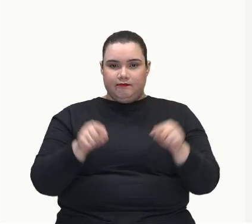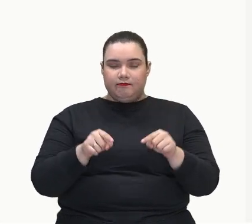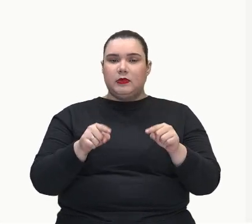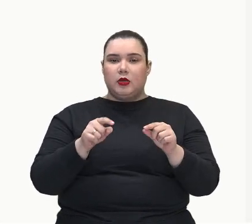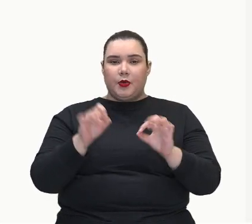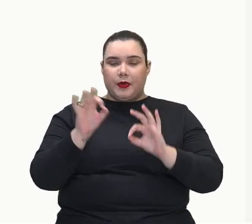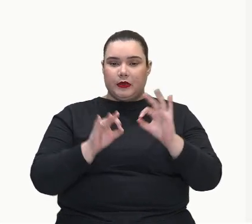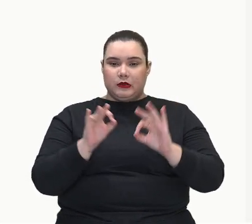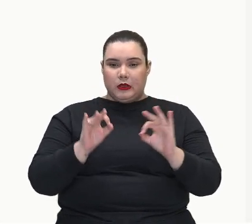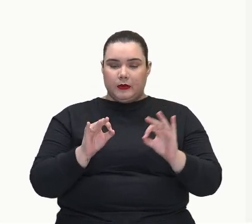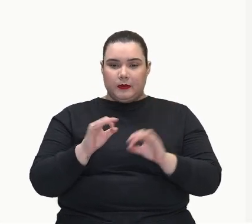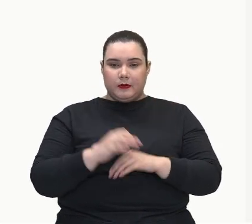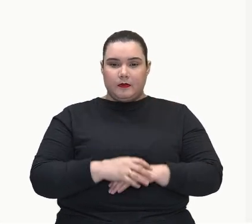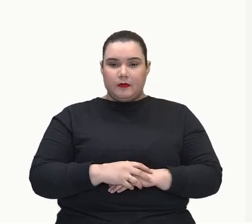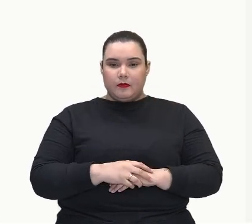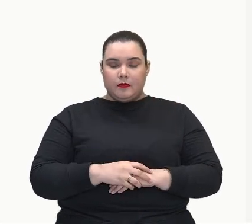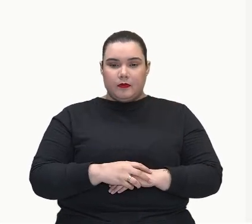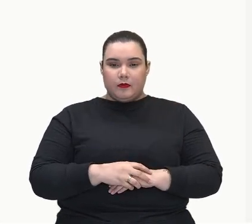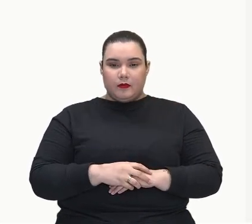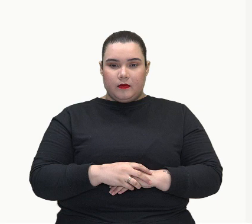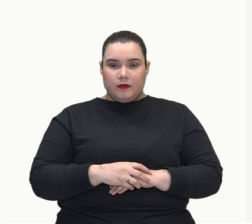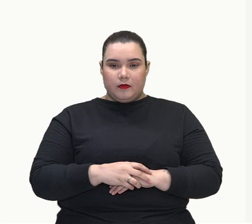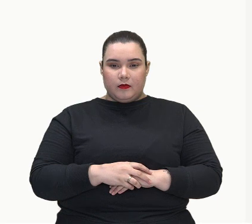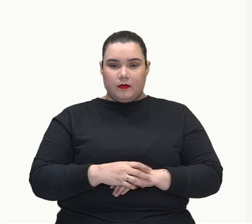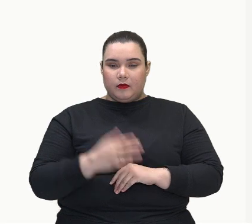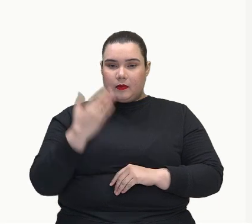organização. Então, vamos lá.